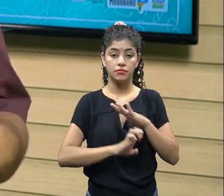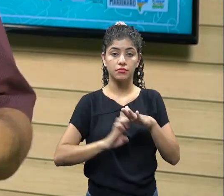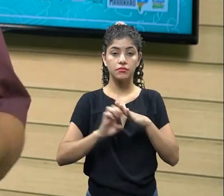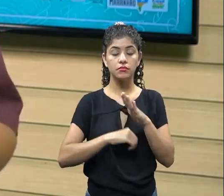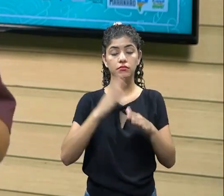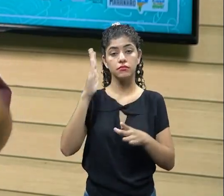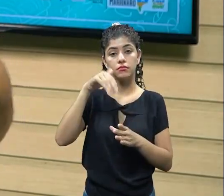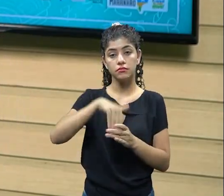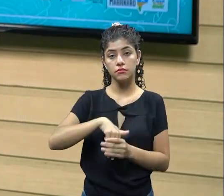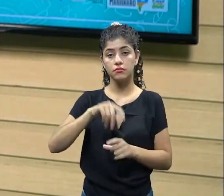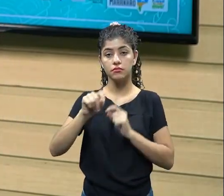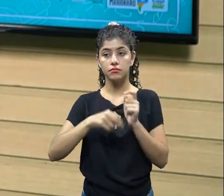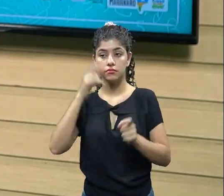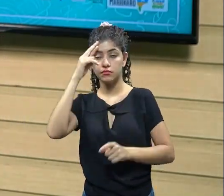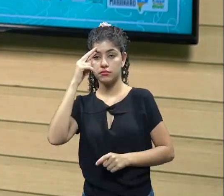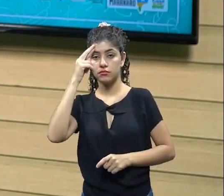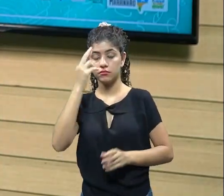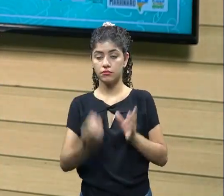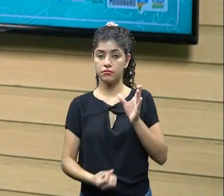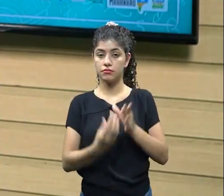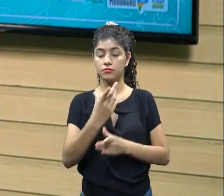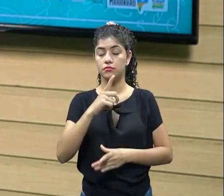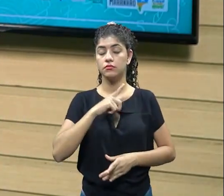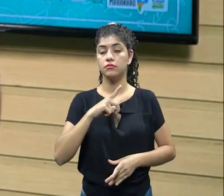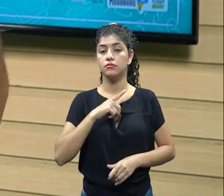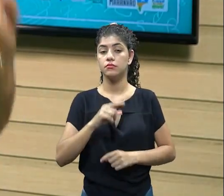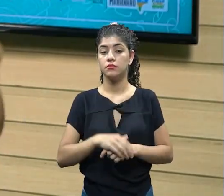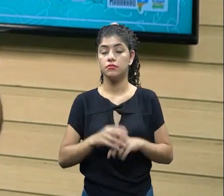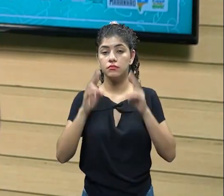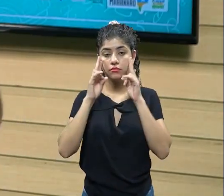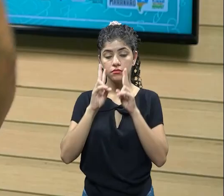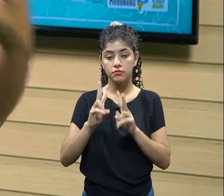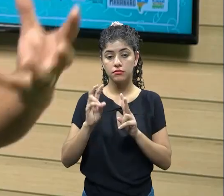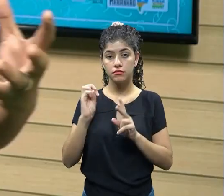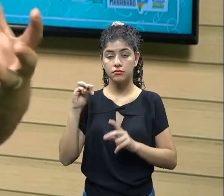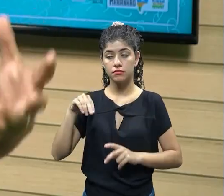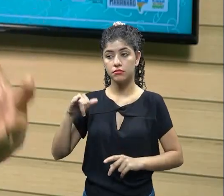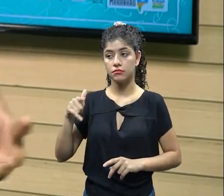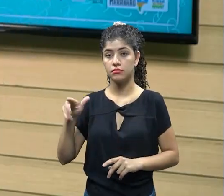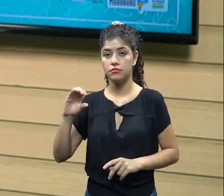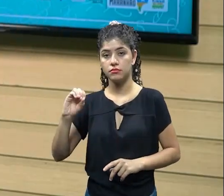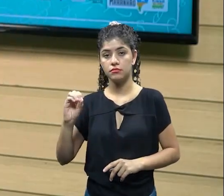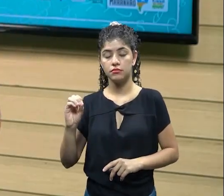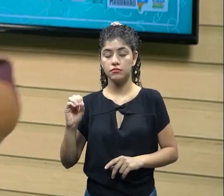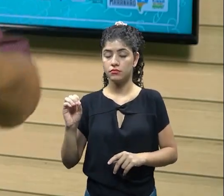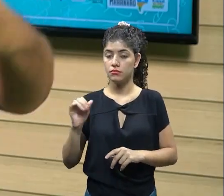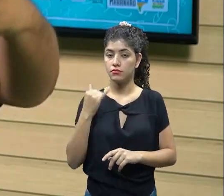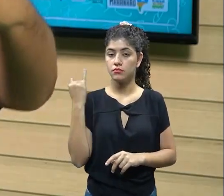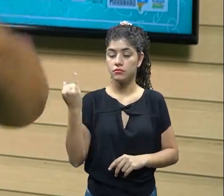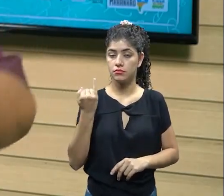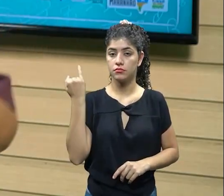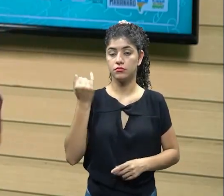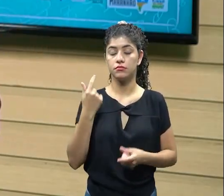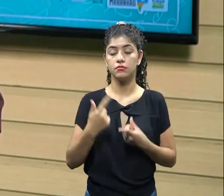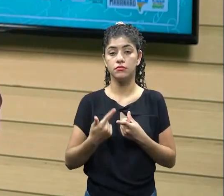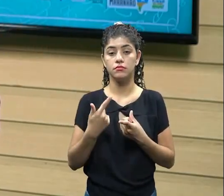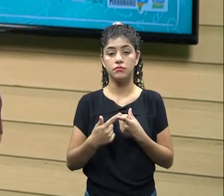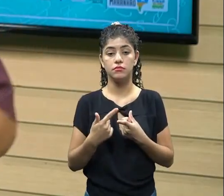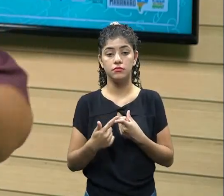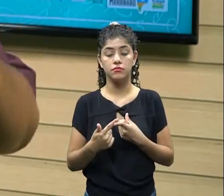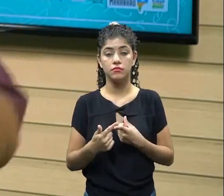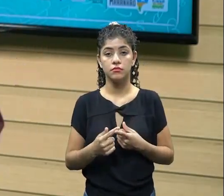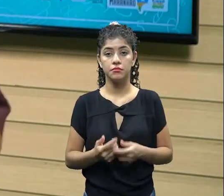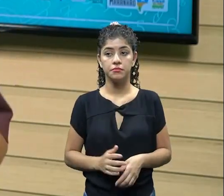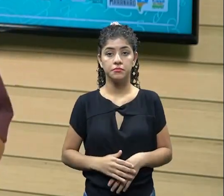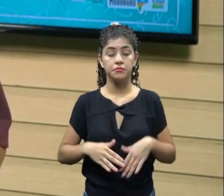Dentro da questão da razão de existir da organização, a missão ela é muito importante, porque para eu definir